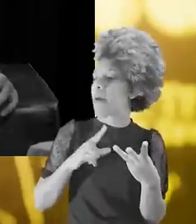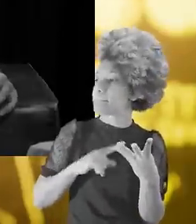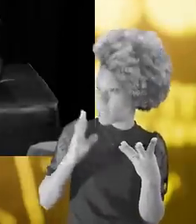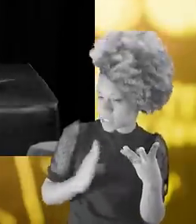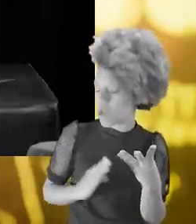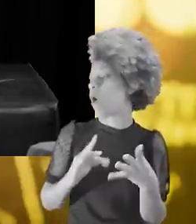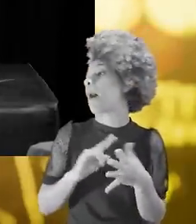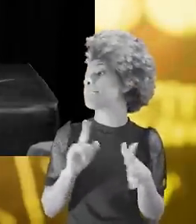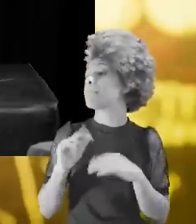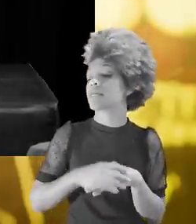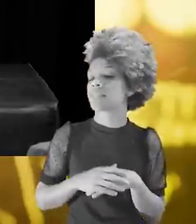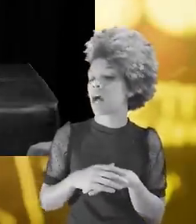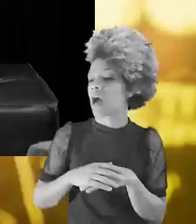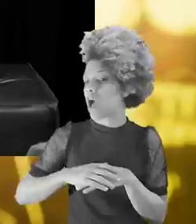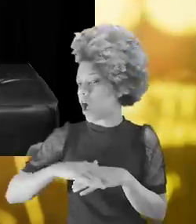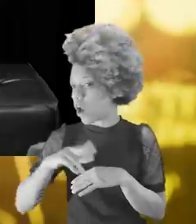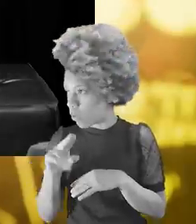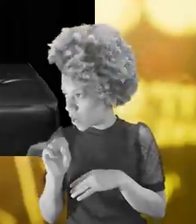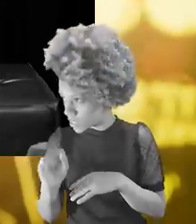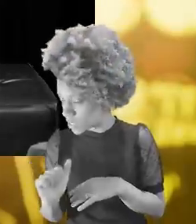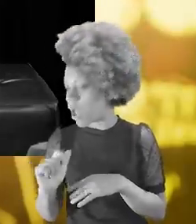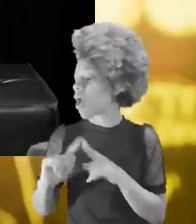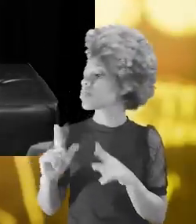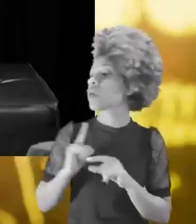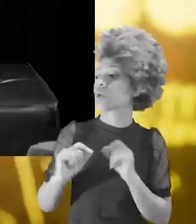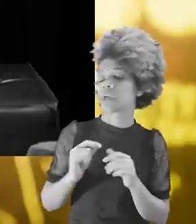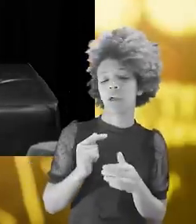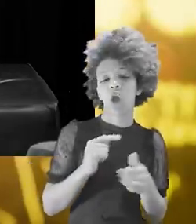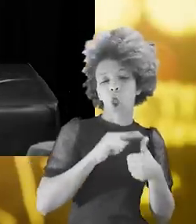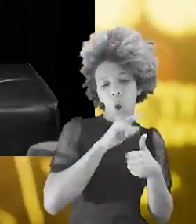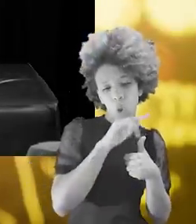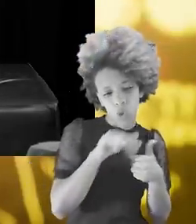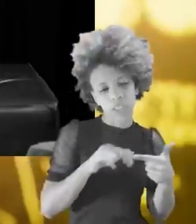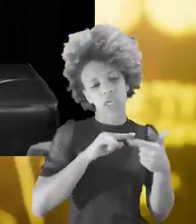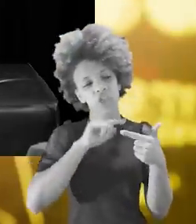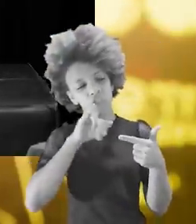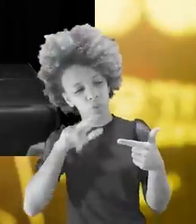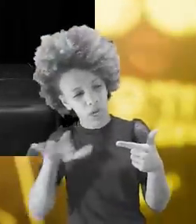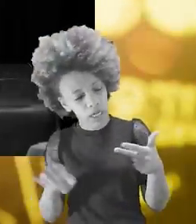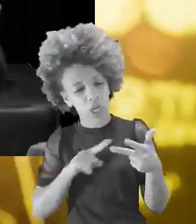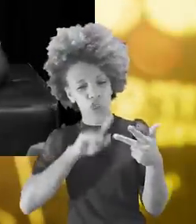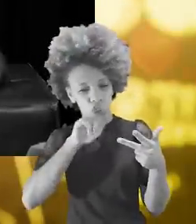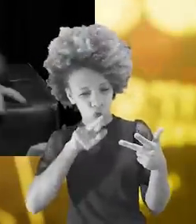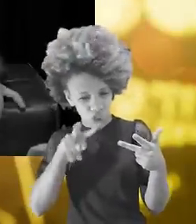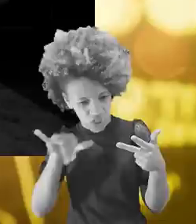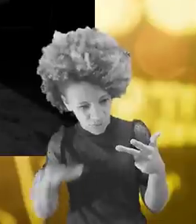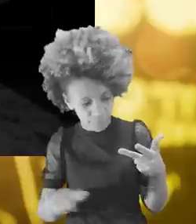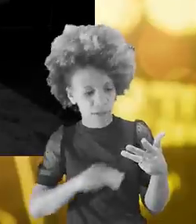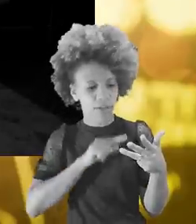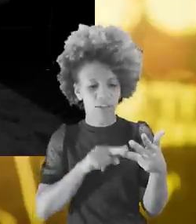só que União Soviética não existe mais tem Rússia Lituânia Letônia Georgia e vai mal